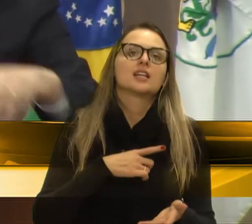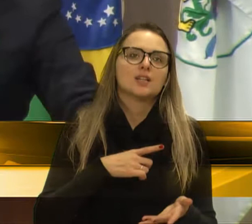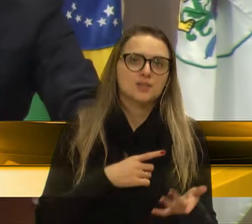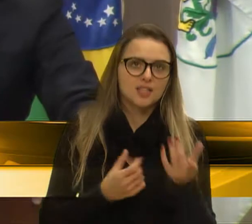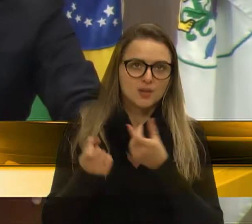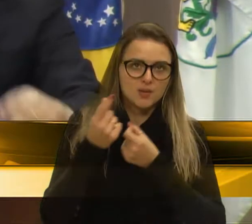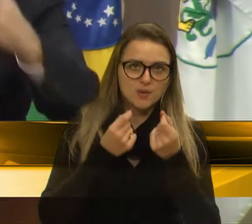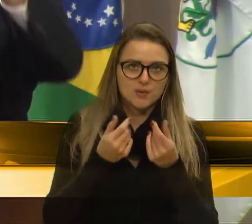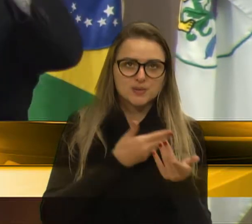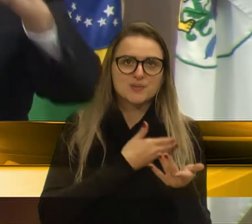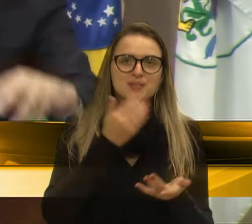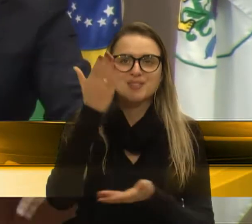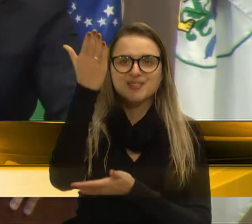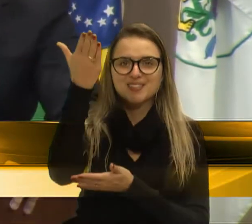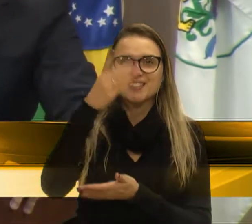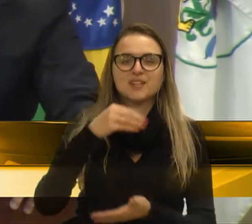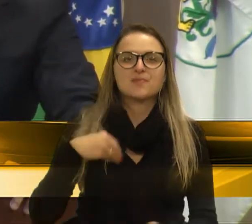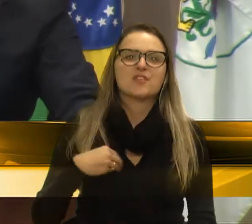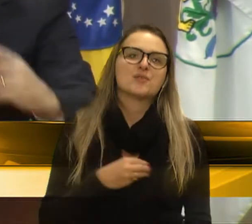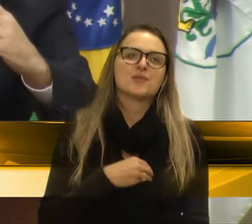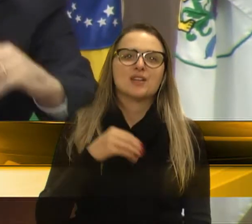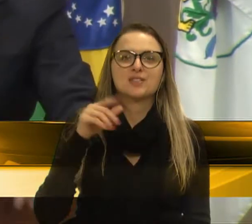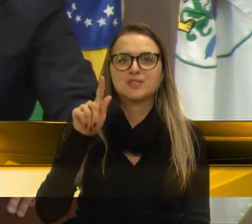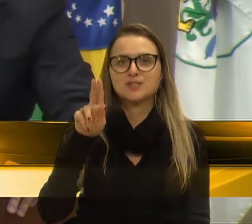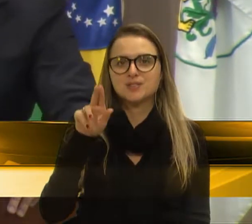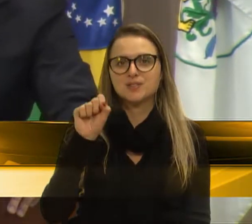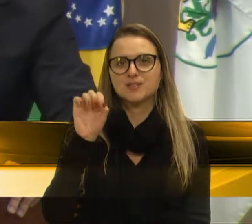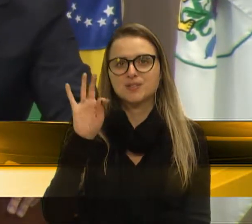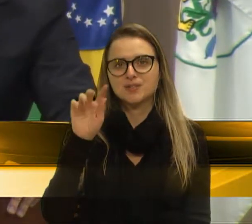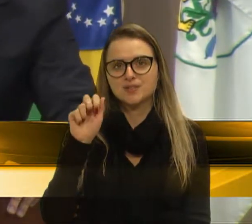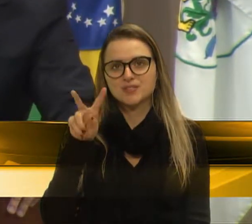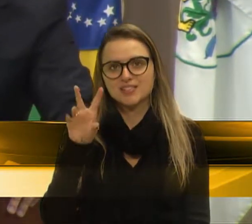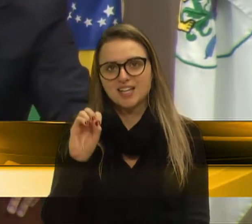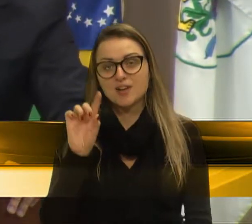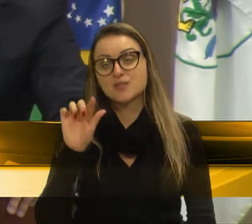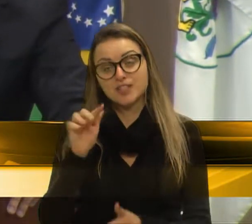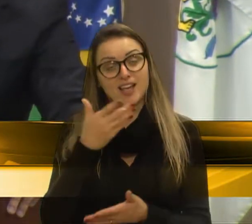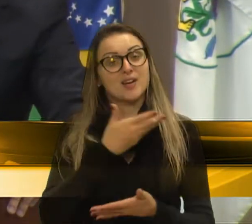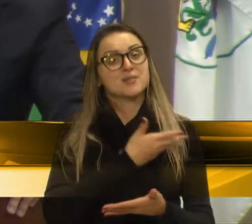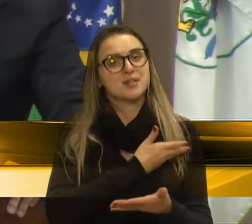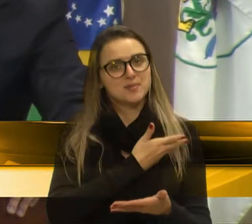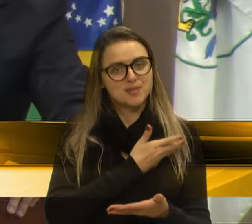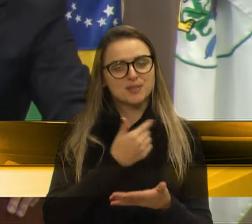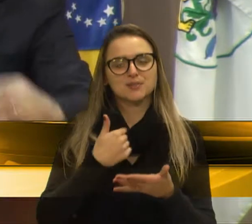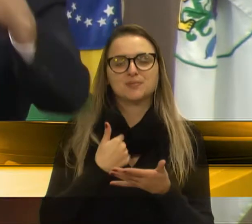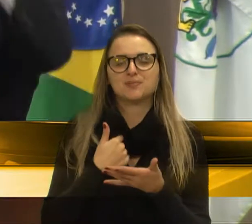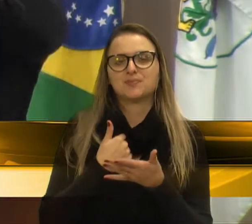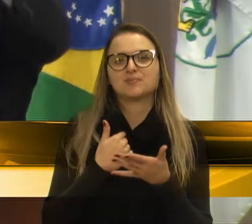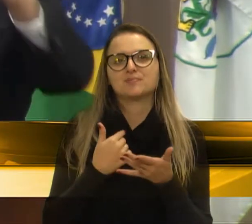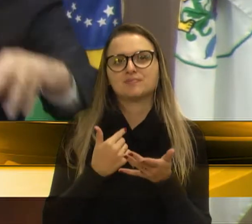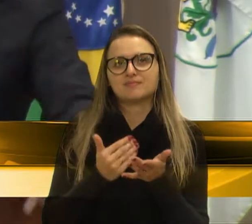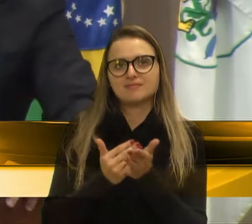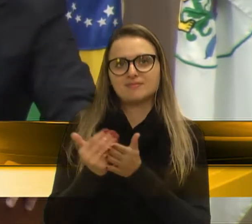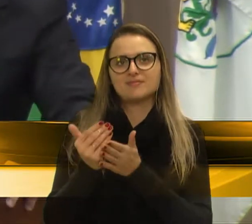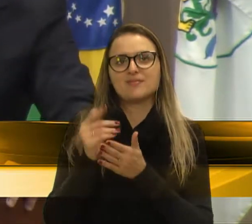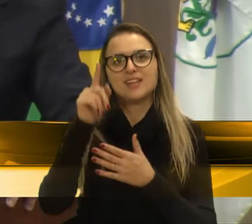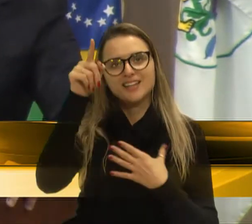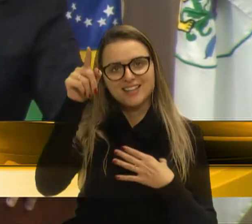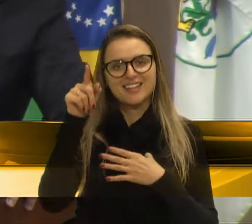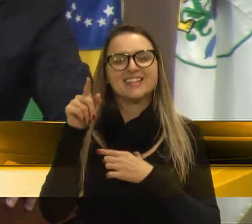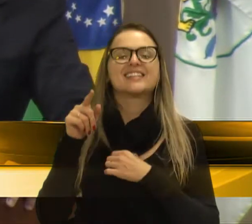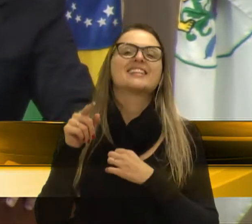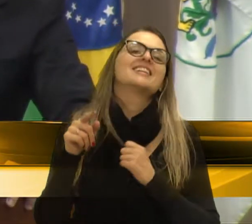bem simbolizado aqui pelo Dr. Gustavo Torre, que é um desses grandes amigos construídos, apesar de pelotense